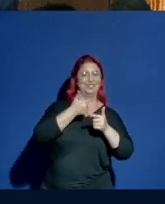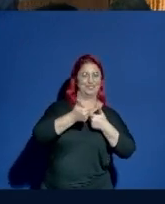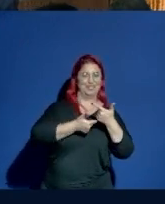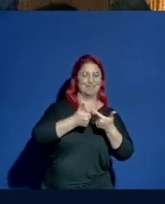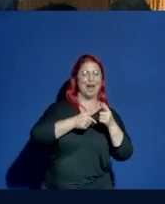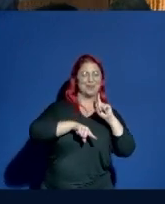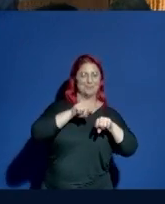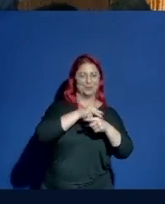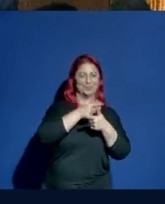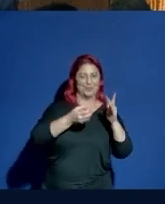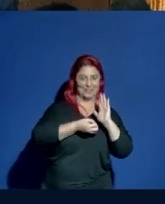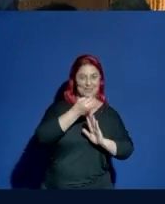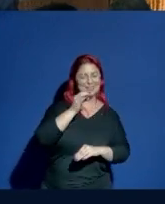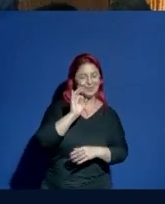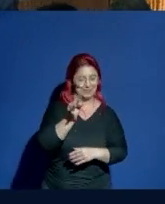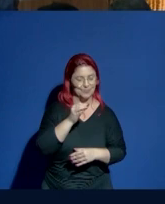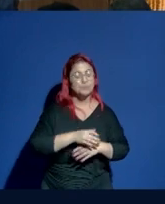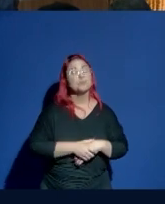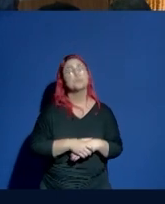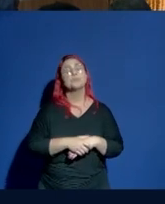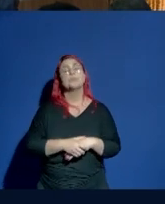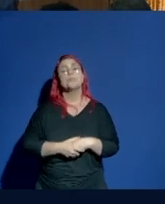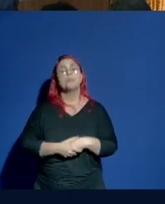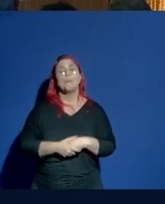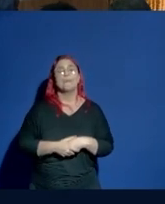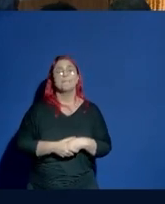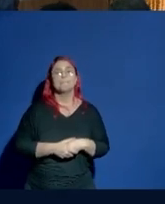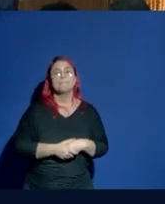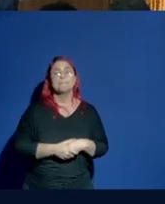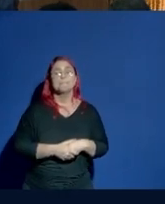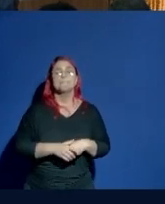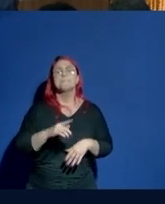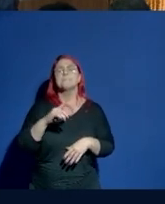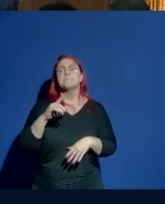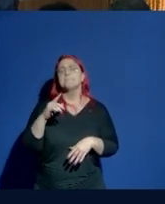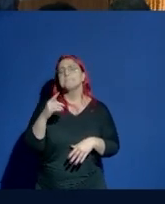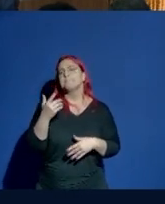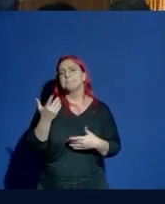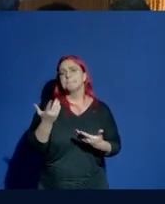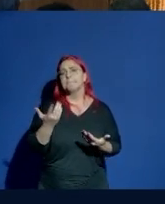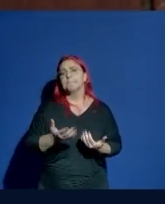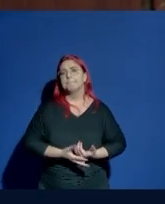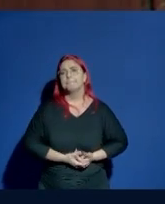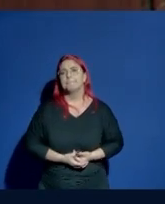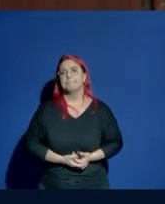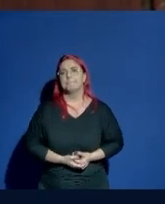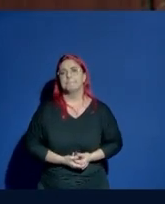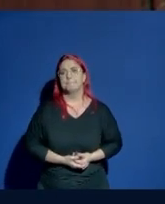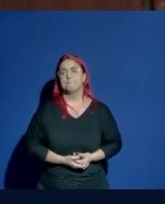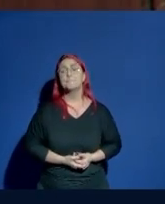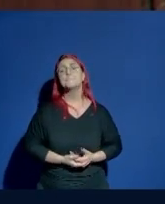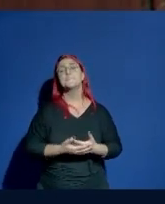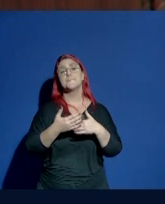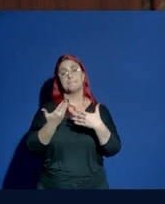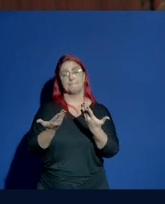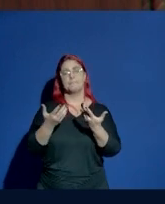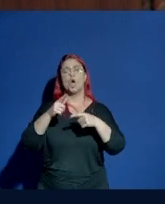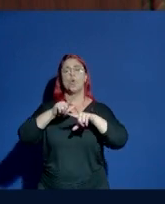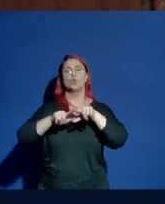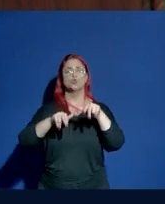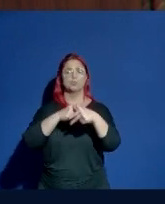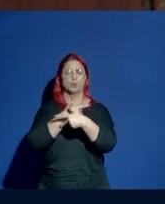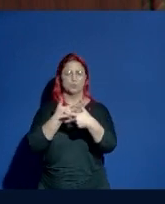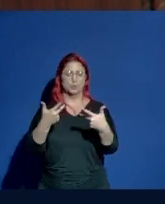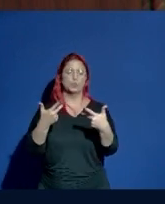outra questão que eu gostaria de tentar abordar aqui com vocês. Uma vez que os bioinsumos conseguem